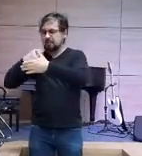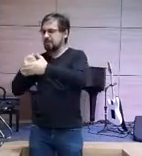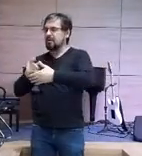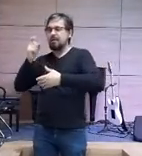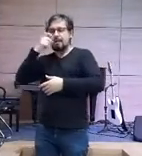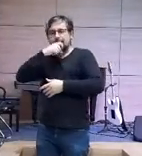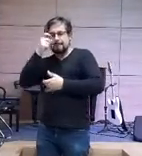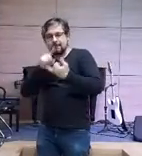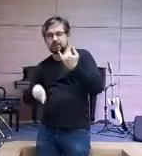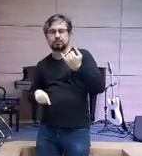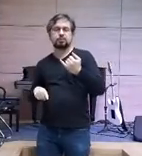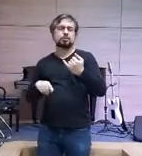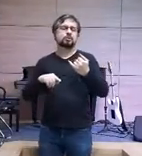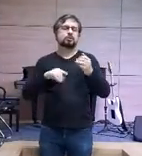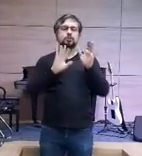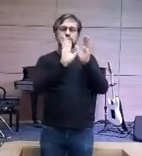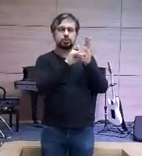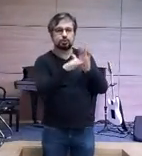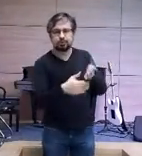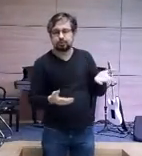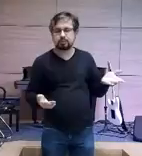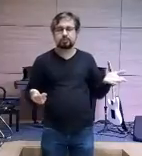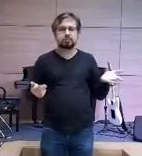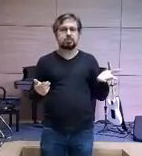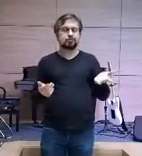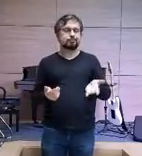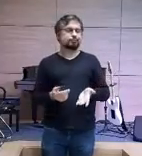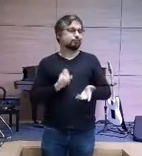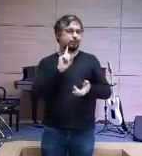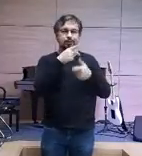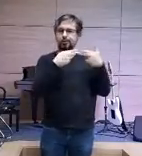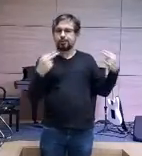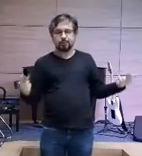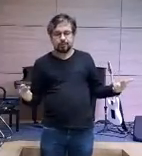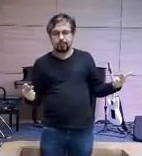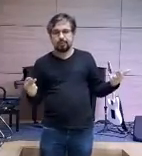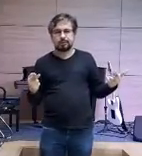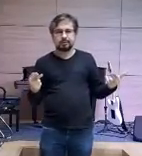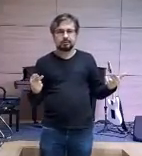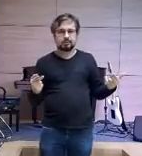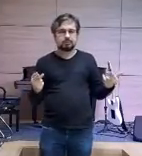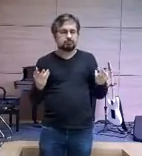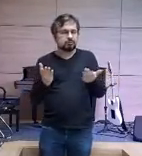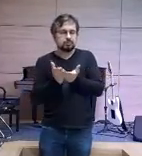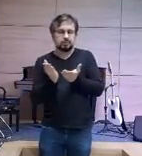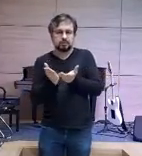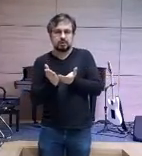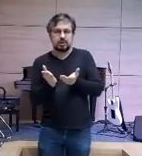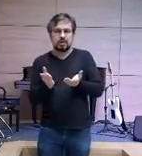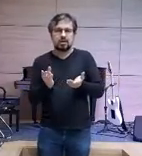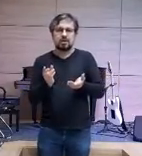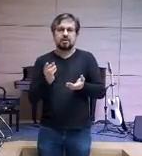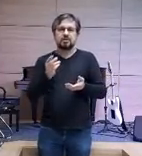se aproveita bom e outras coisas que pode acontecer